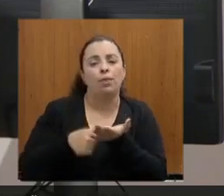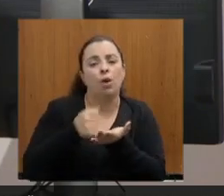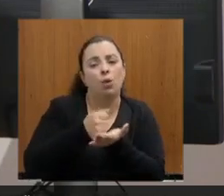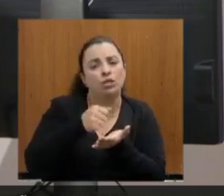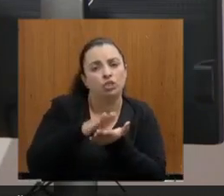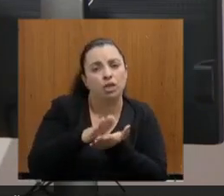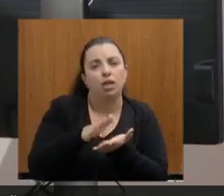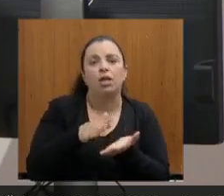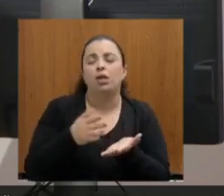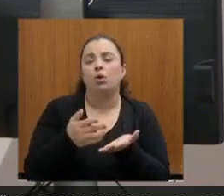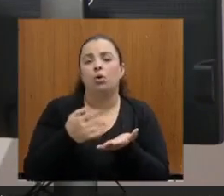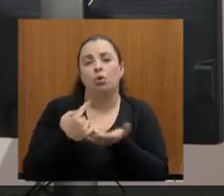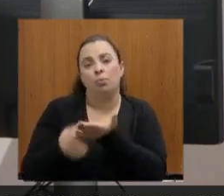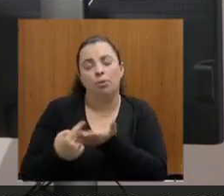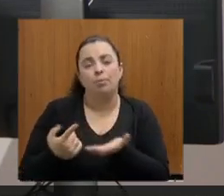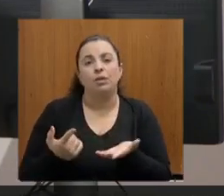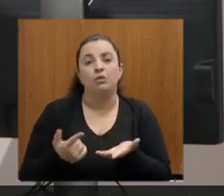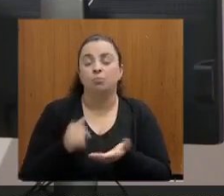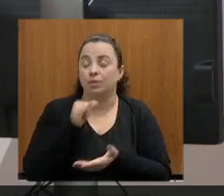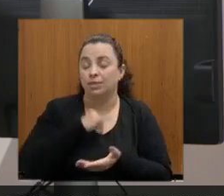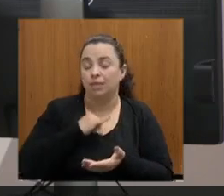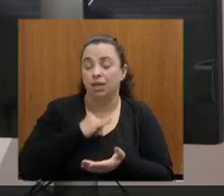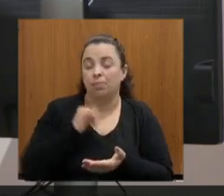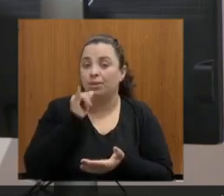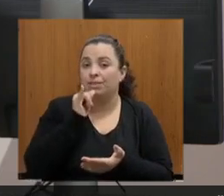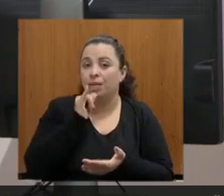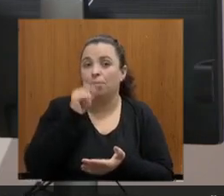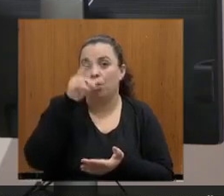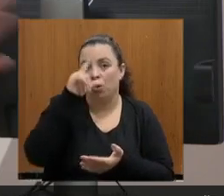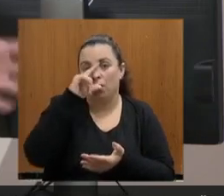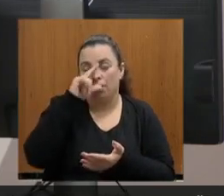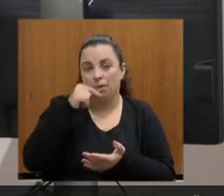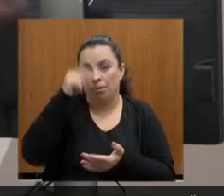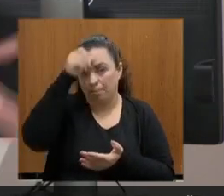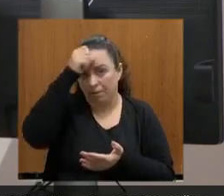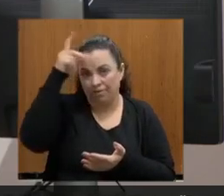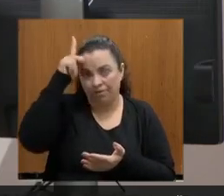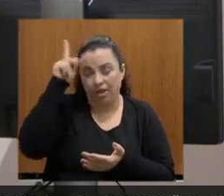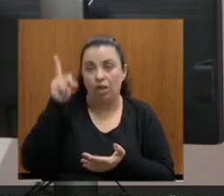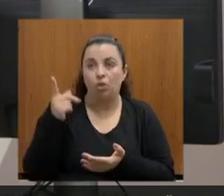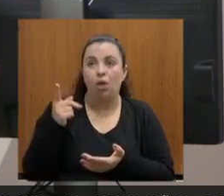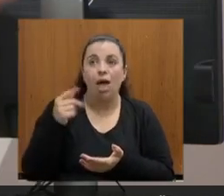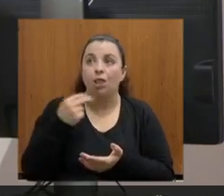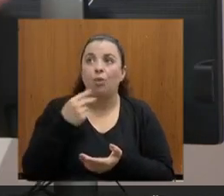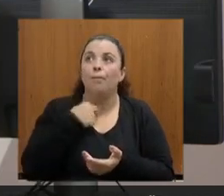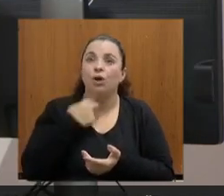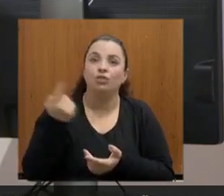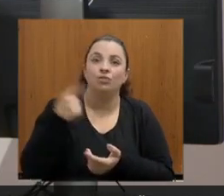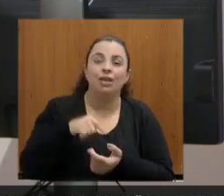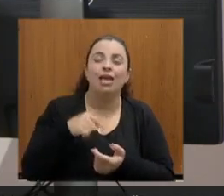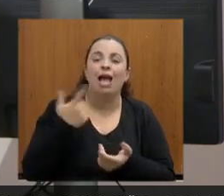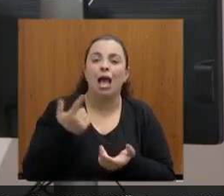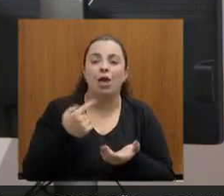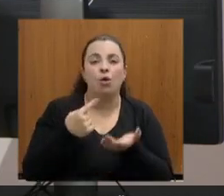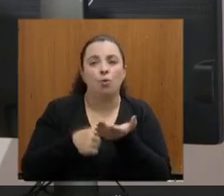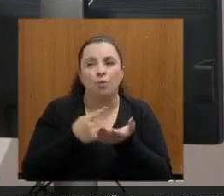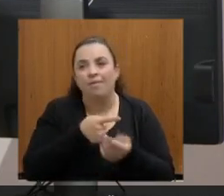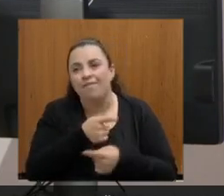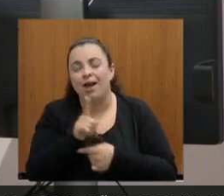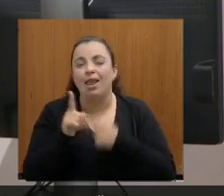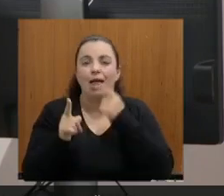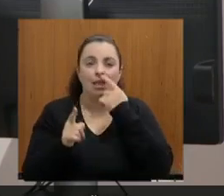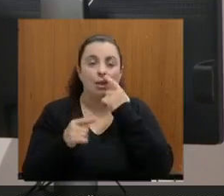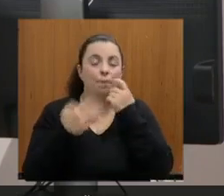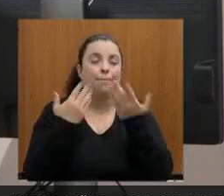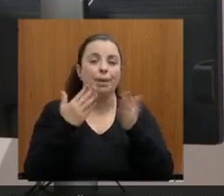teria que vir aqui né o prefeito que trabalha muito em agenda cheia também acho que facilitou fosse facilita para todo mundo Parabéns pelo seu